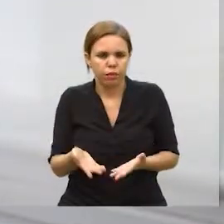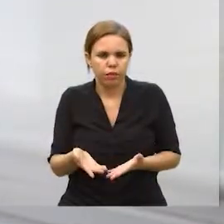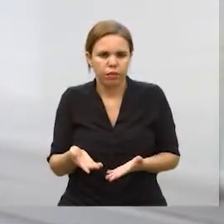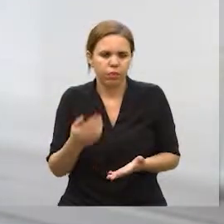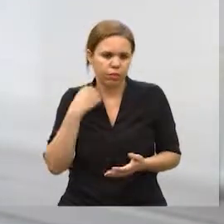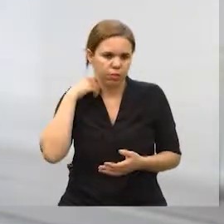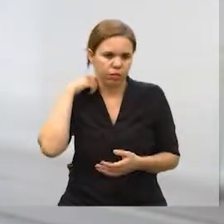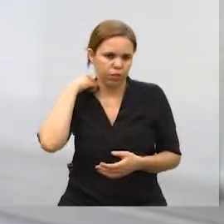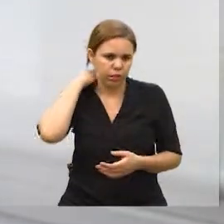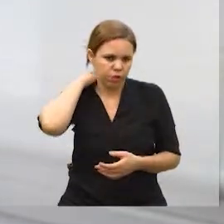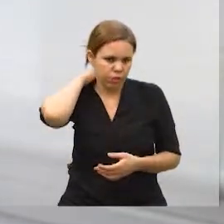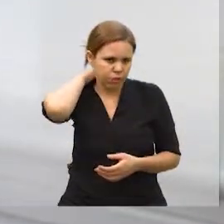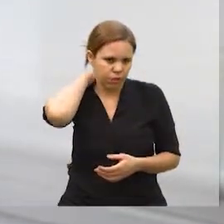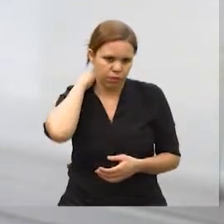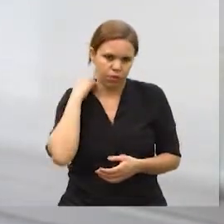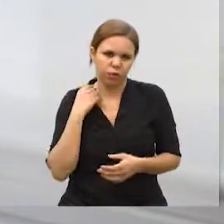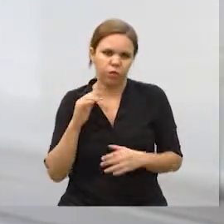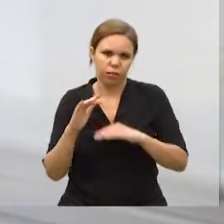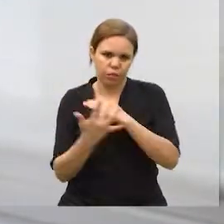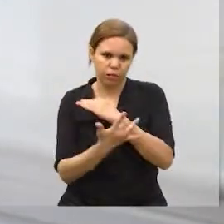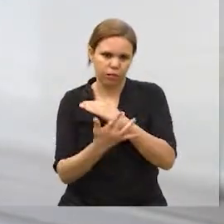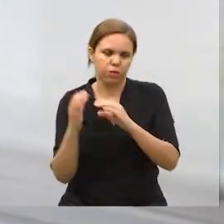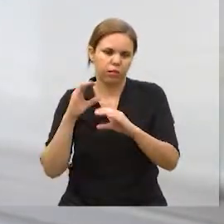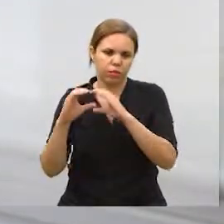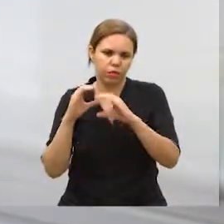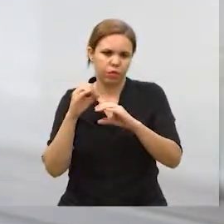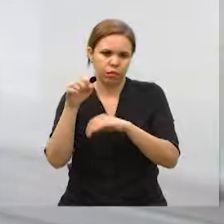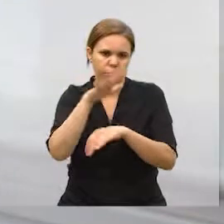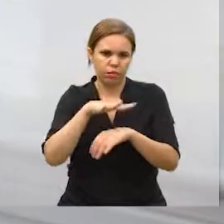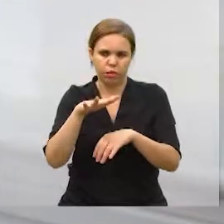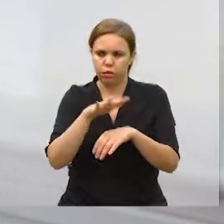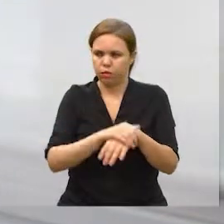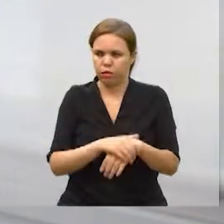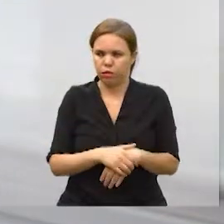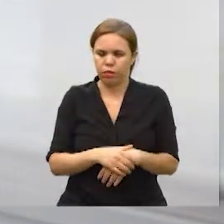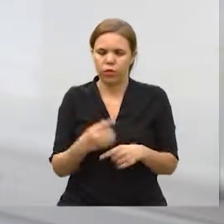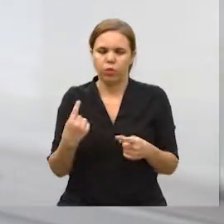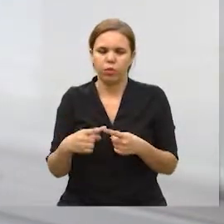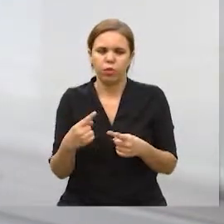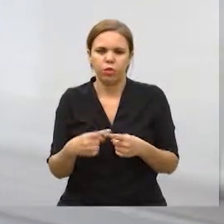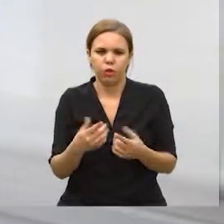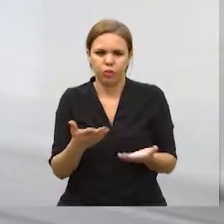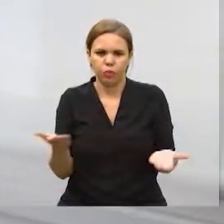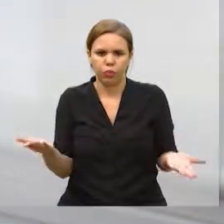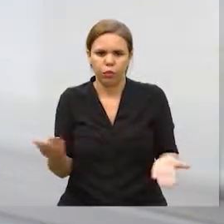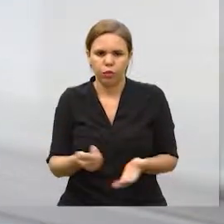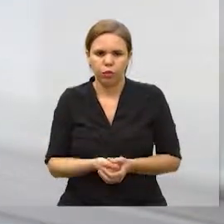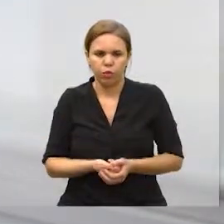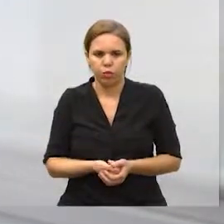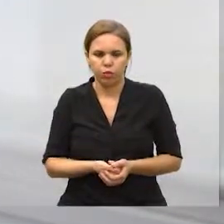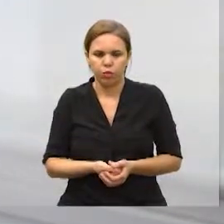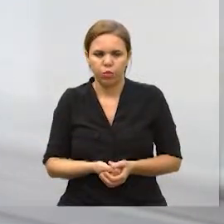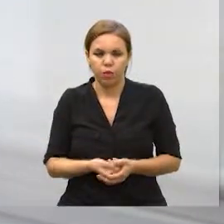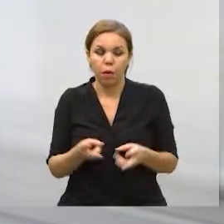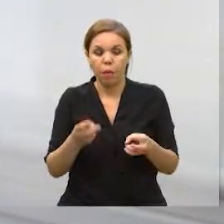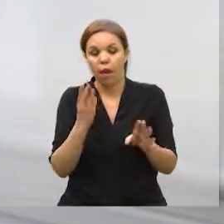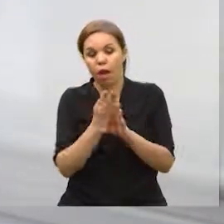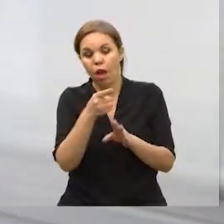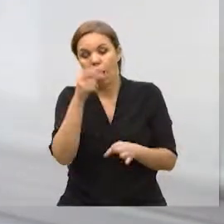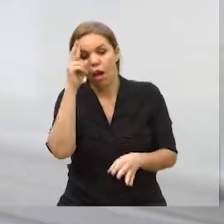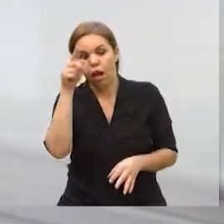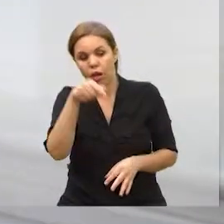ter essa cara para as redes, para as comunicações de modo geral, porque daí você acaba